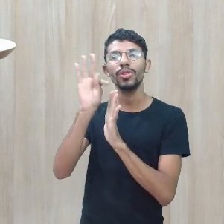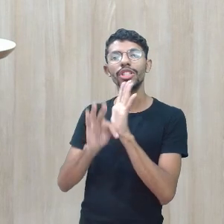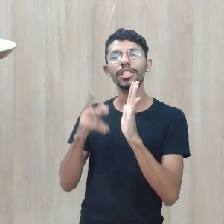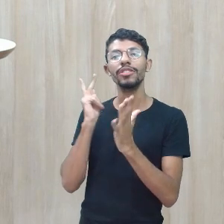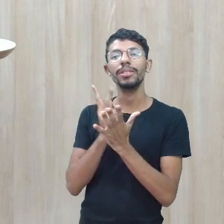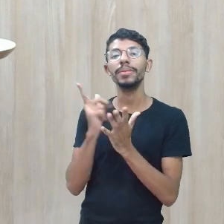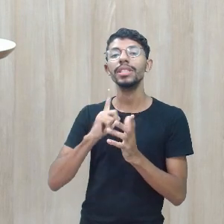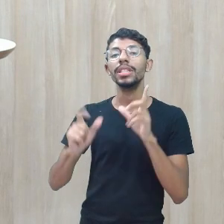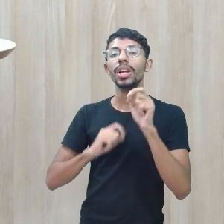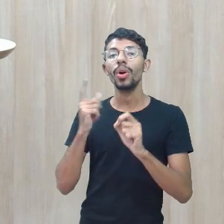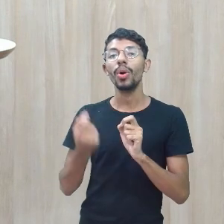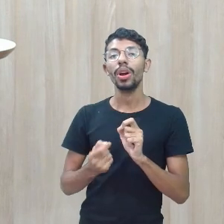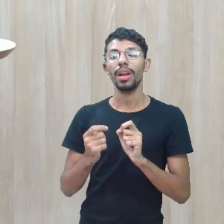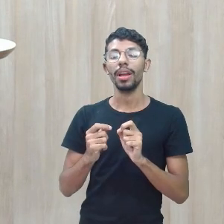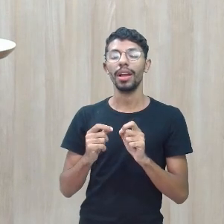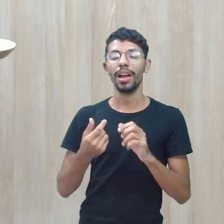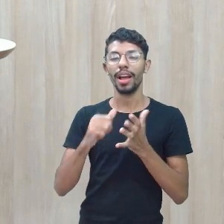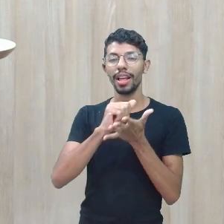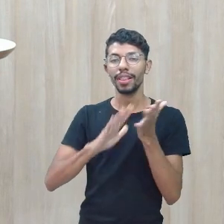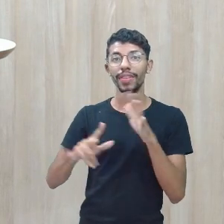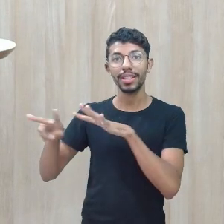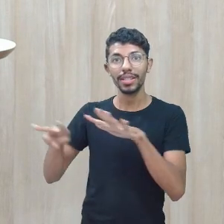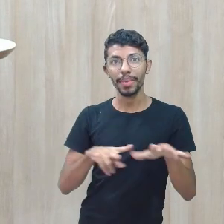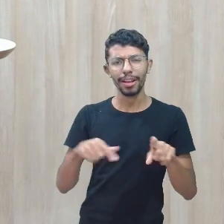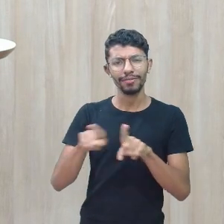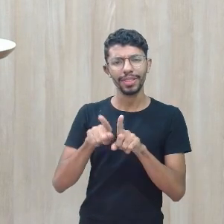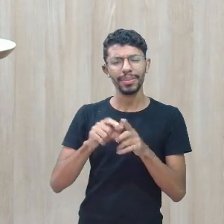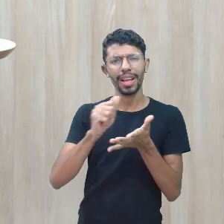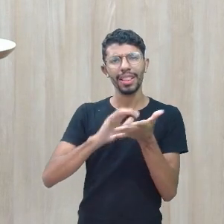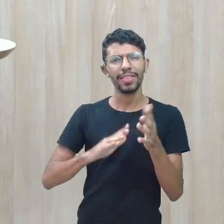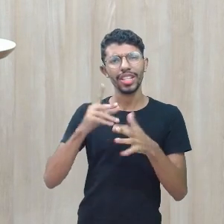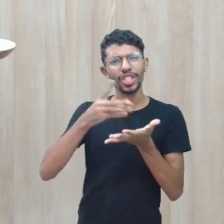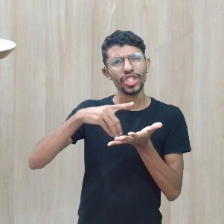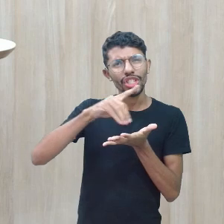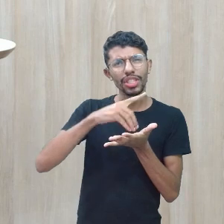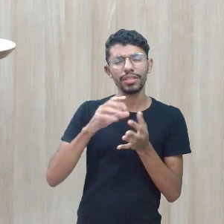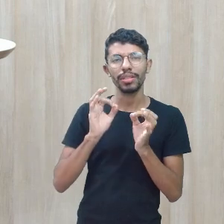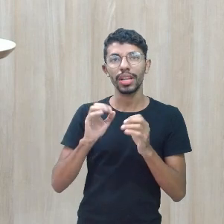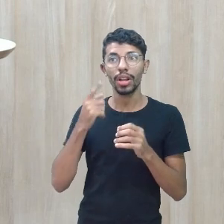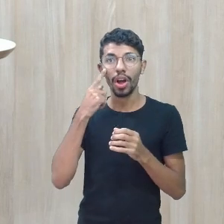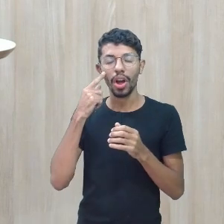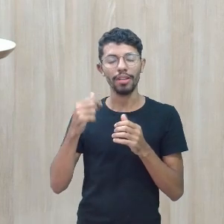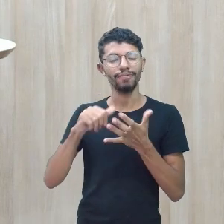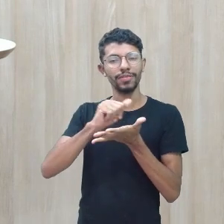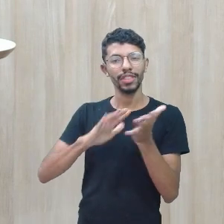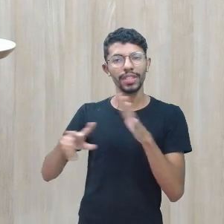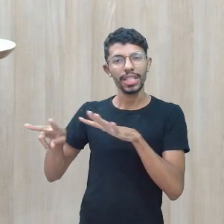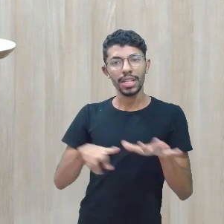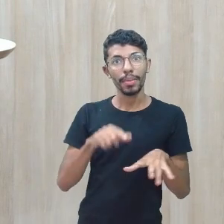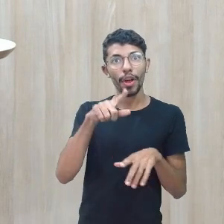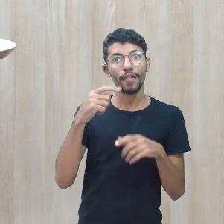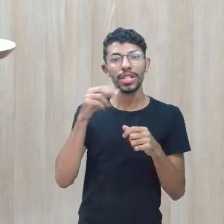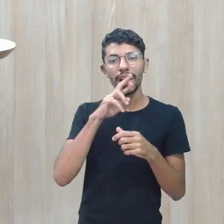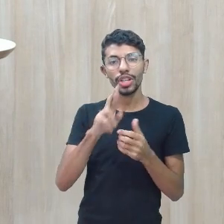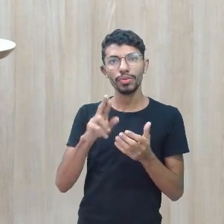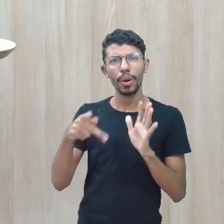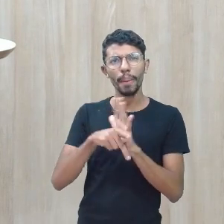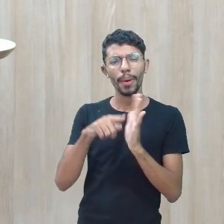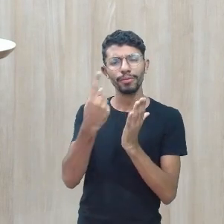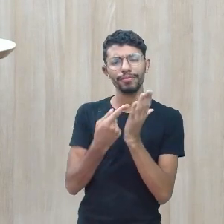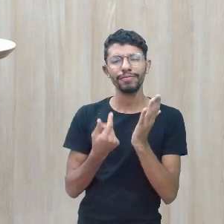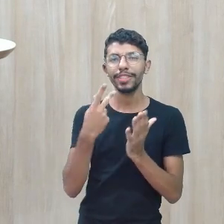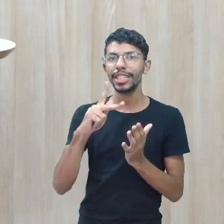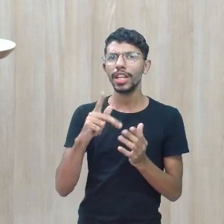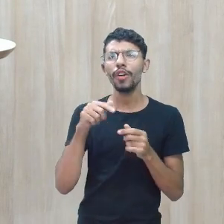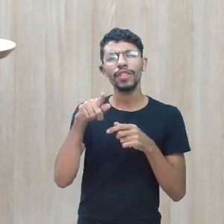e a atividade digital. A atividade semanal é aquela que você vai responder no caderno. Negocia com o seu professor, gente. Quem